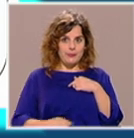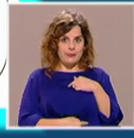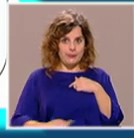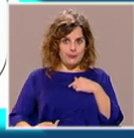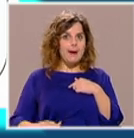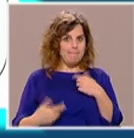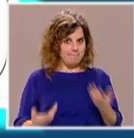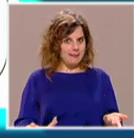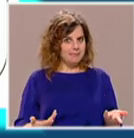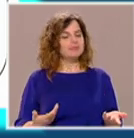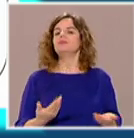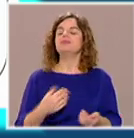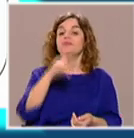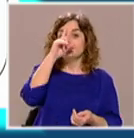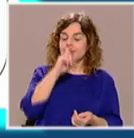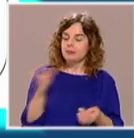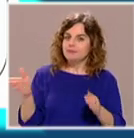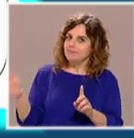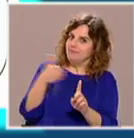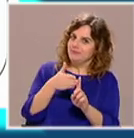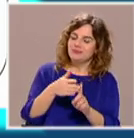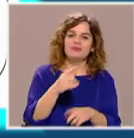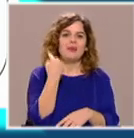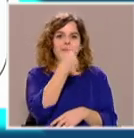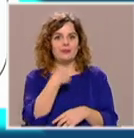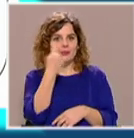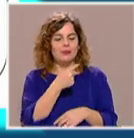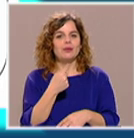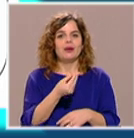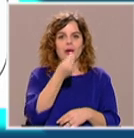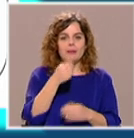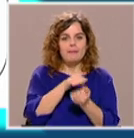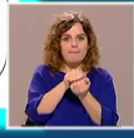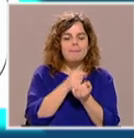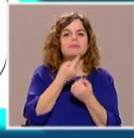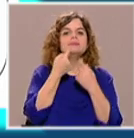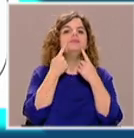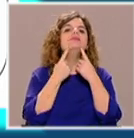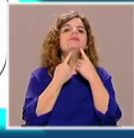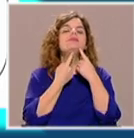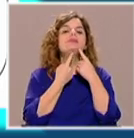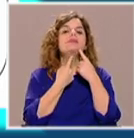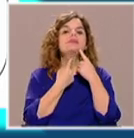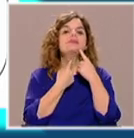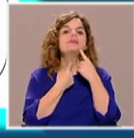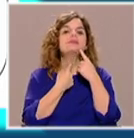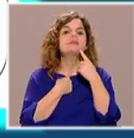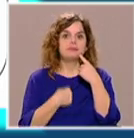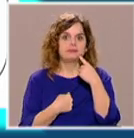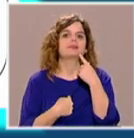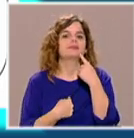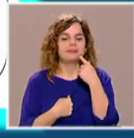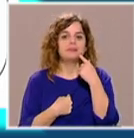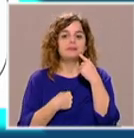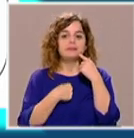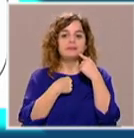parênteses, recordem-se, estamos na boca, o bolo alimentar então é deglutido, da boca passa pela faringe para o esófago e vai sendo